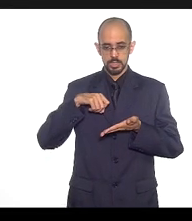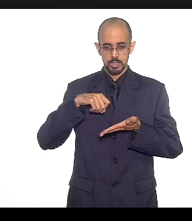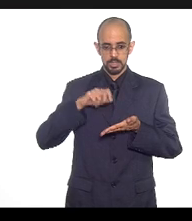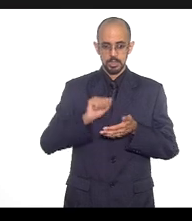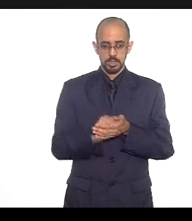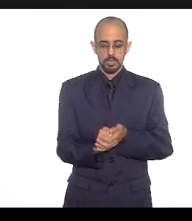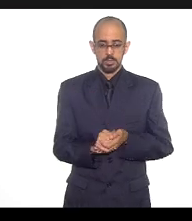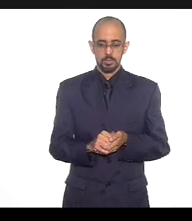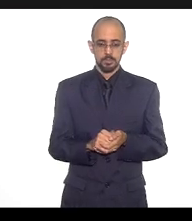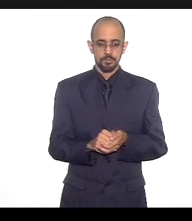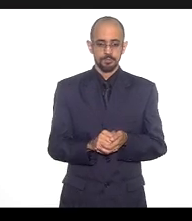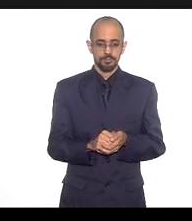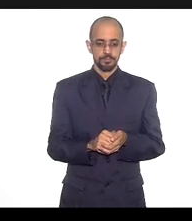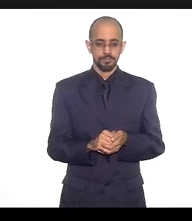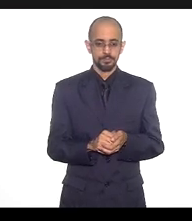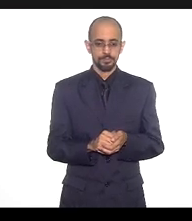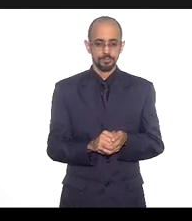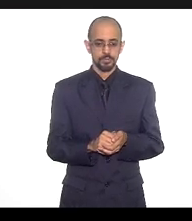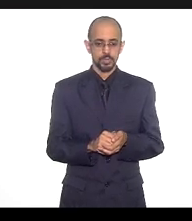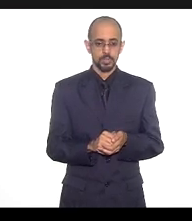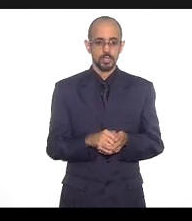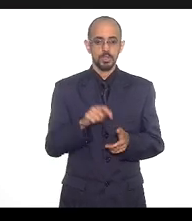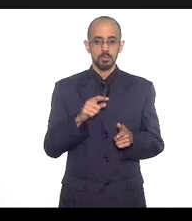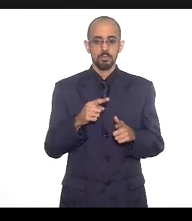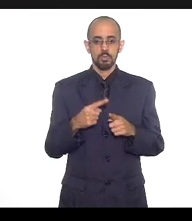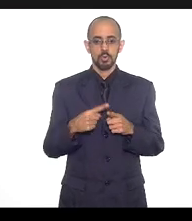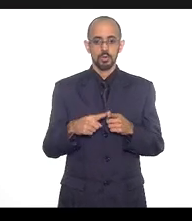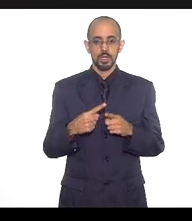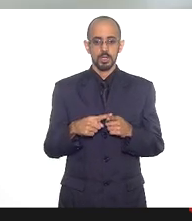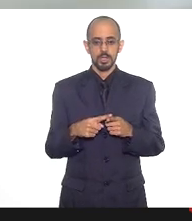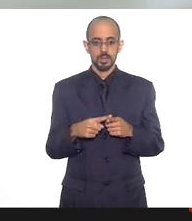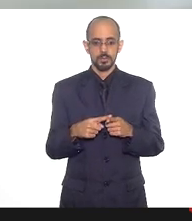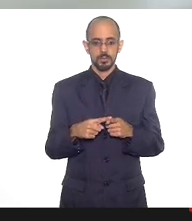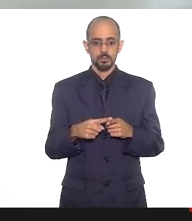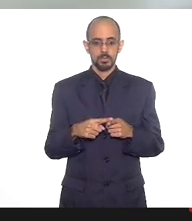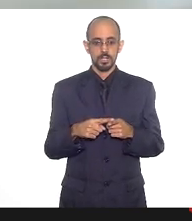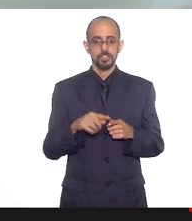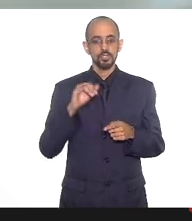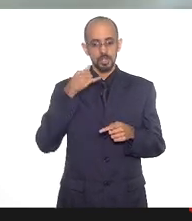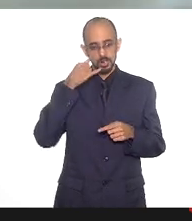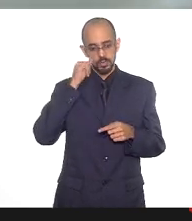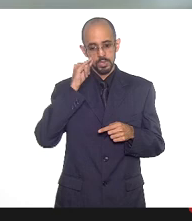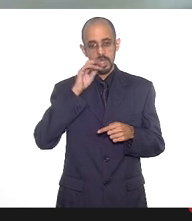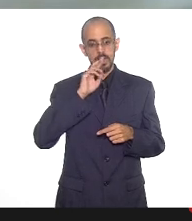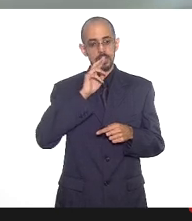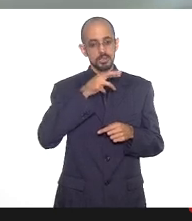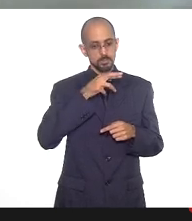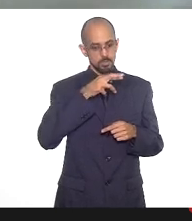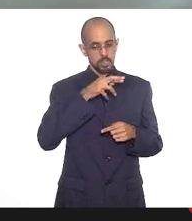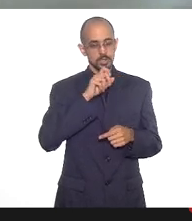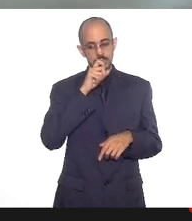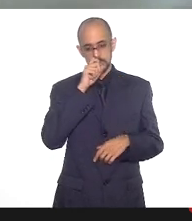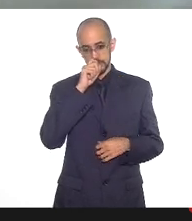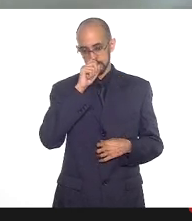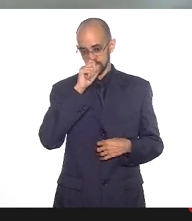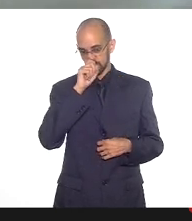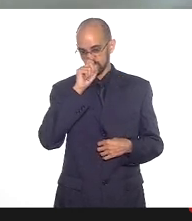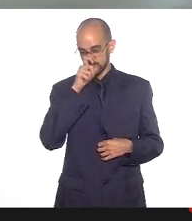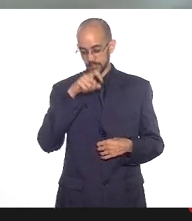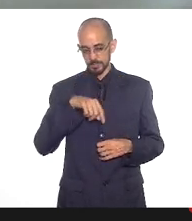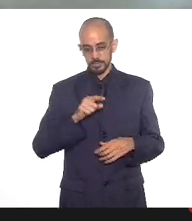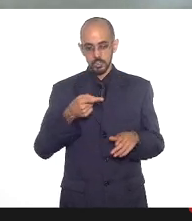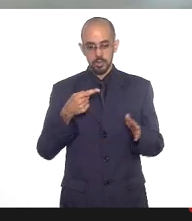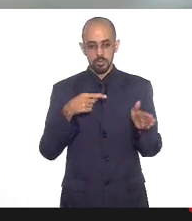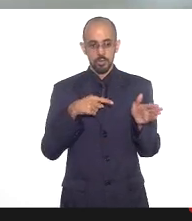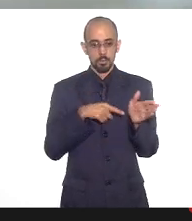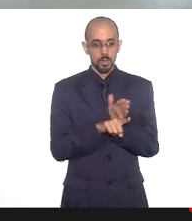para que a gente não esqueça de responder nenhum. Eu vou perguntar,